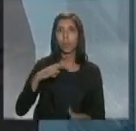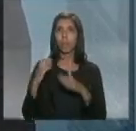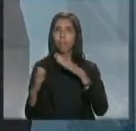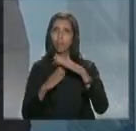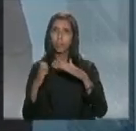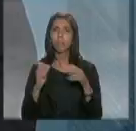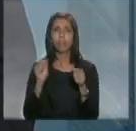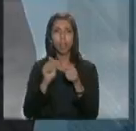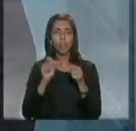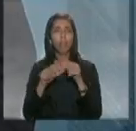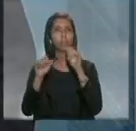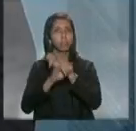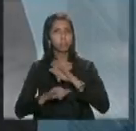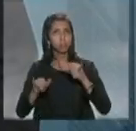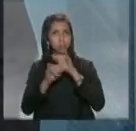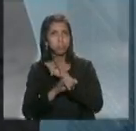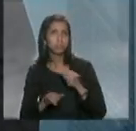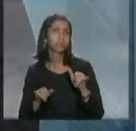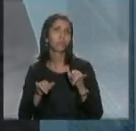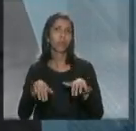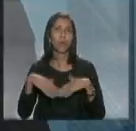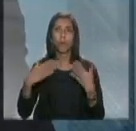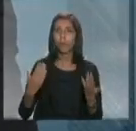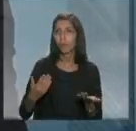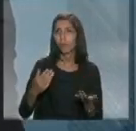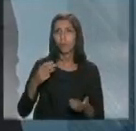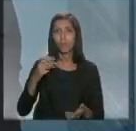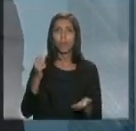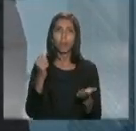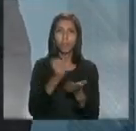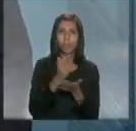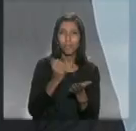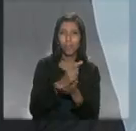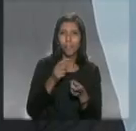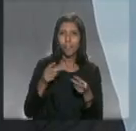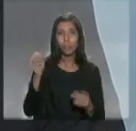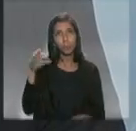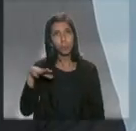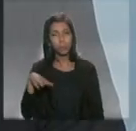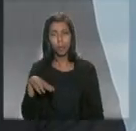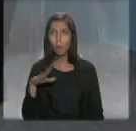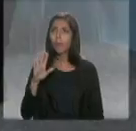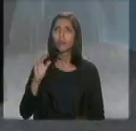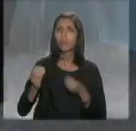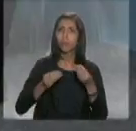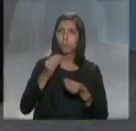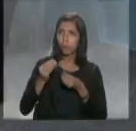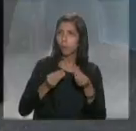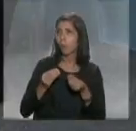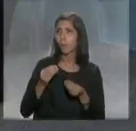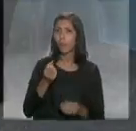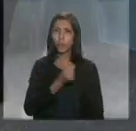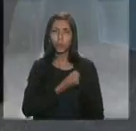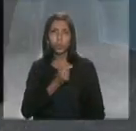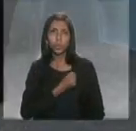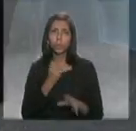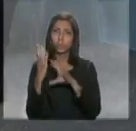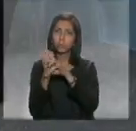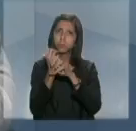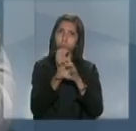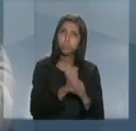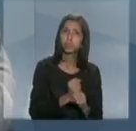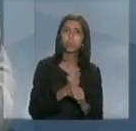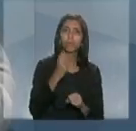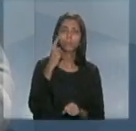uma campanha de marketing, uma promoção de vendas. Isso se baseia em uma formação de banco de